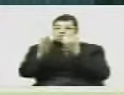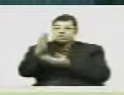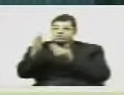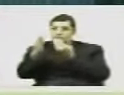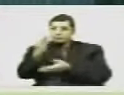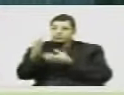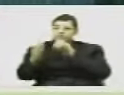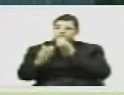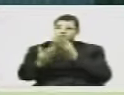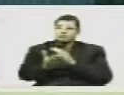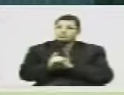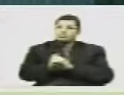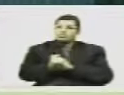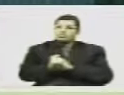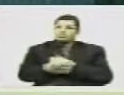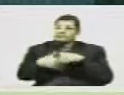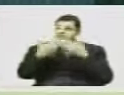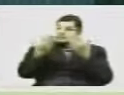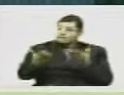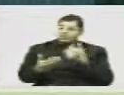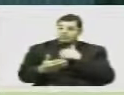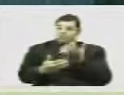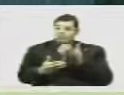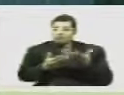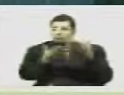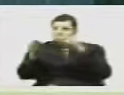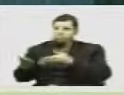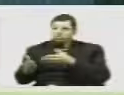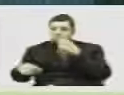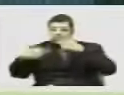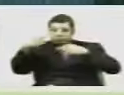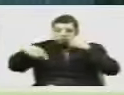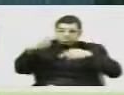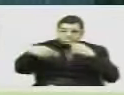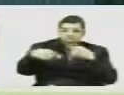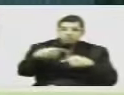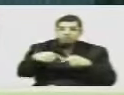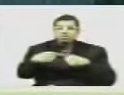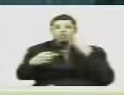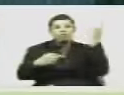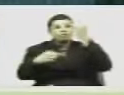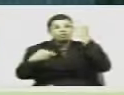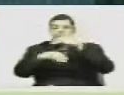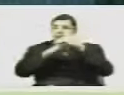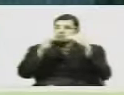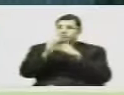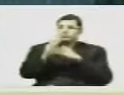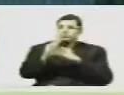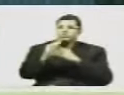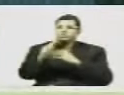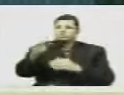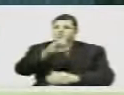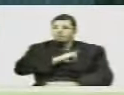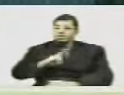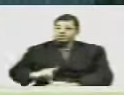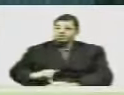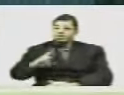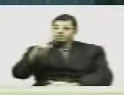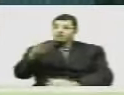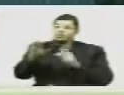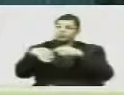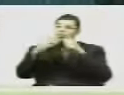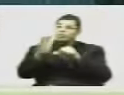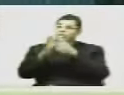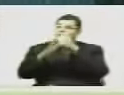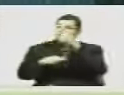perdas. E aí eu quero trazer um debate que é essencial. Deputado Marco Rota, qual é a